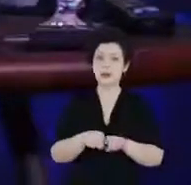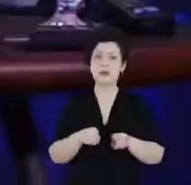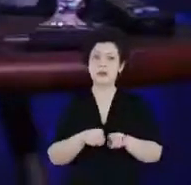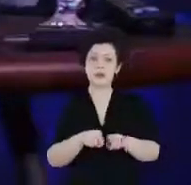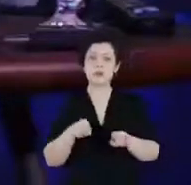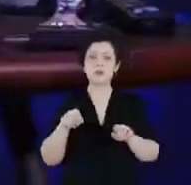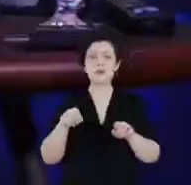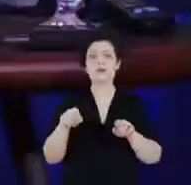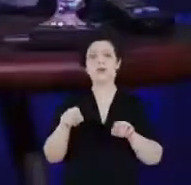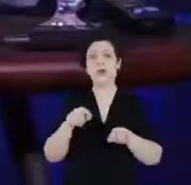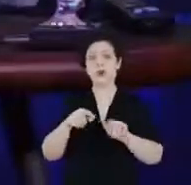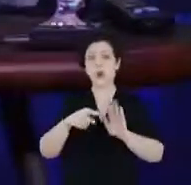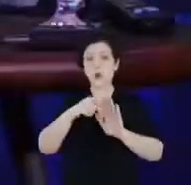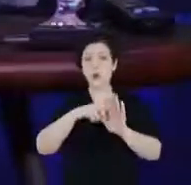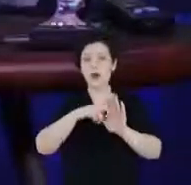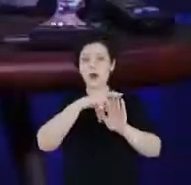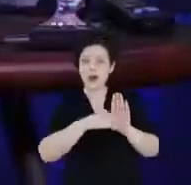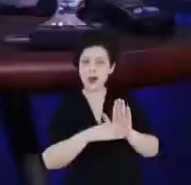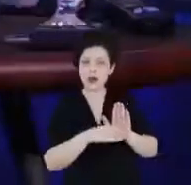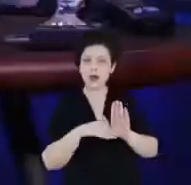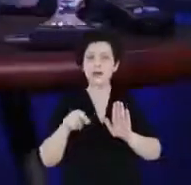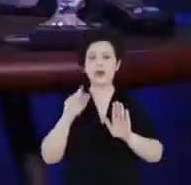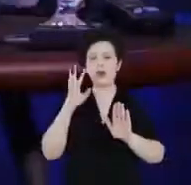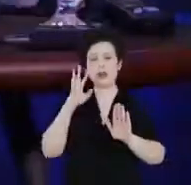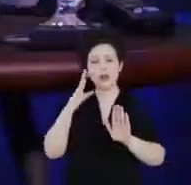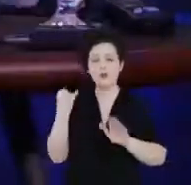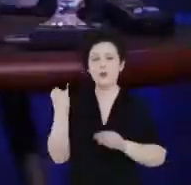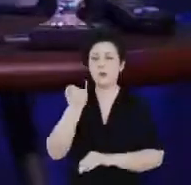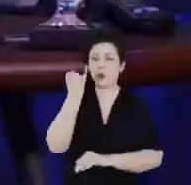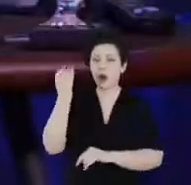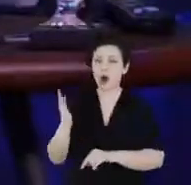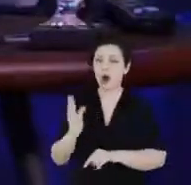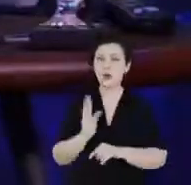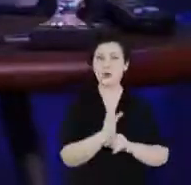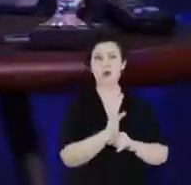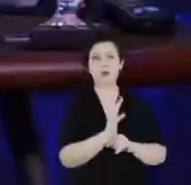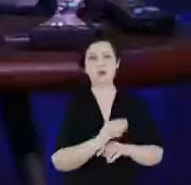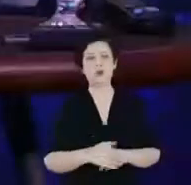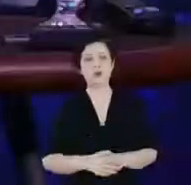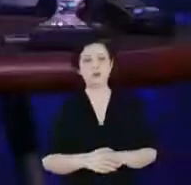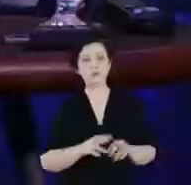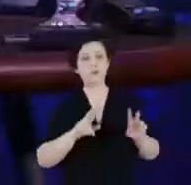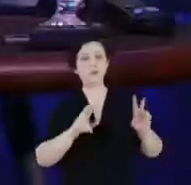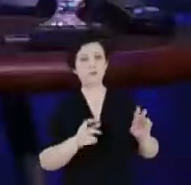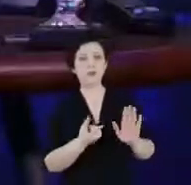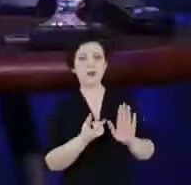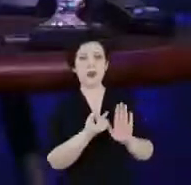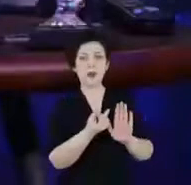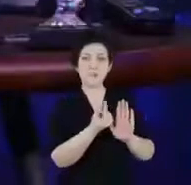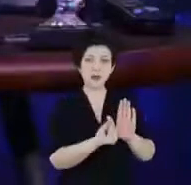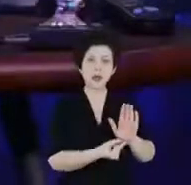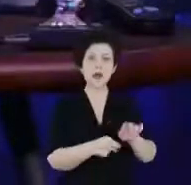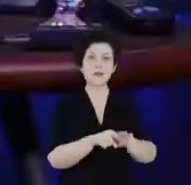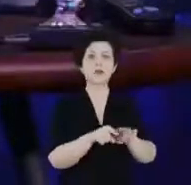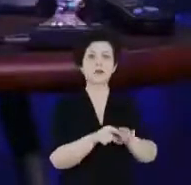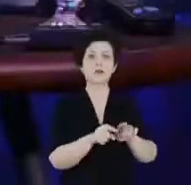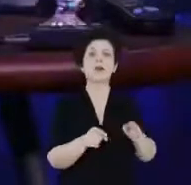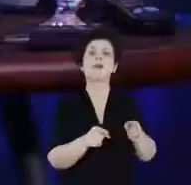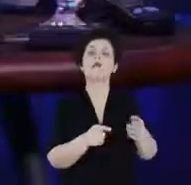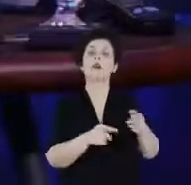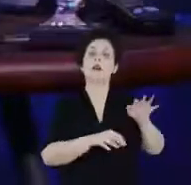um componente de decisão importante quando nós estamos falando dos preços e da exposição dos nossos